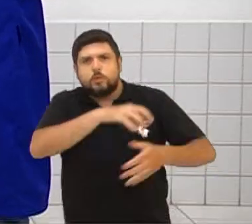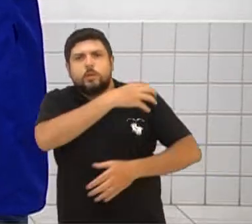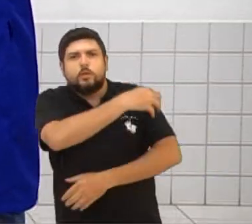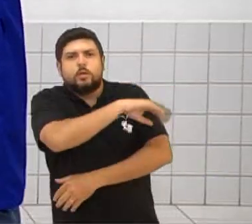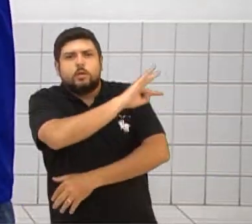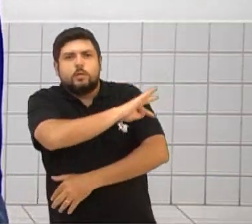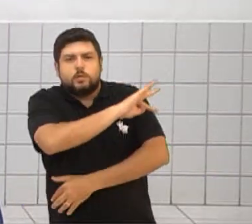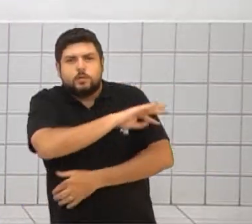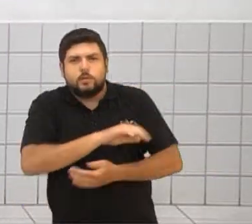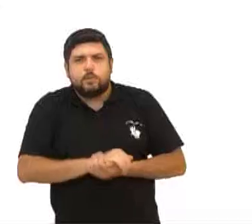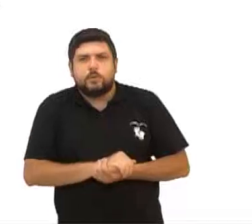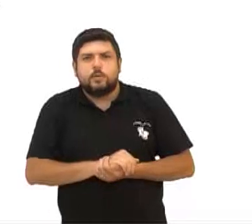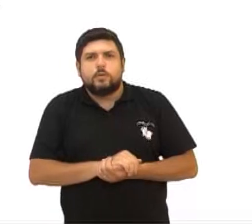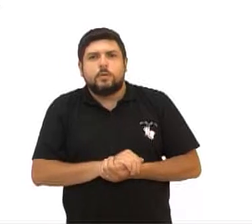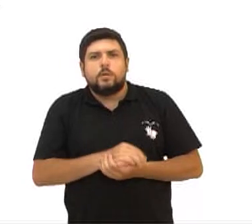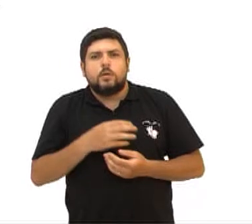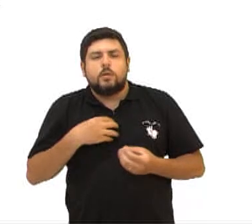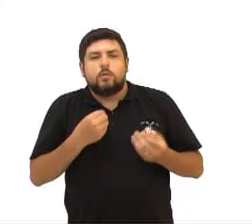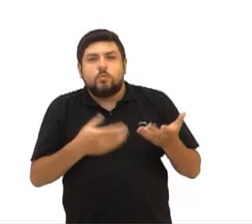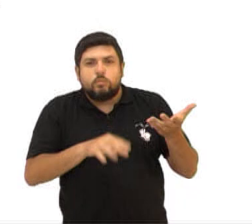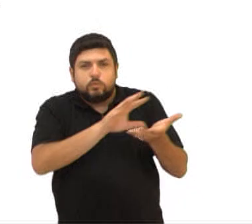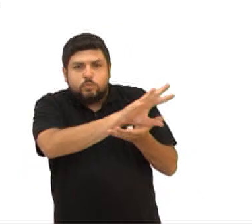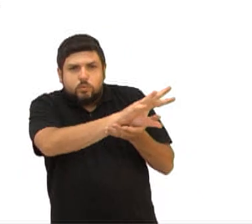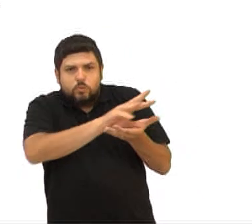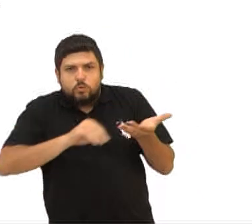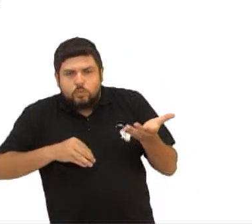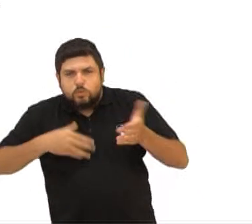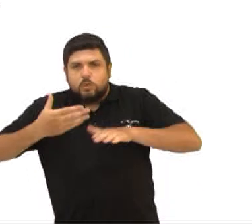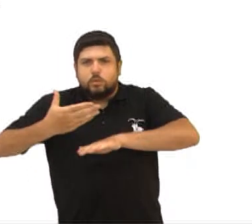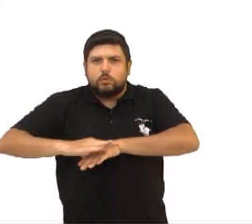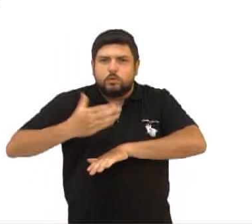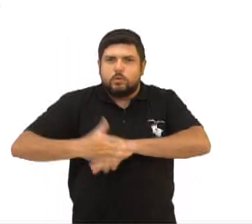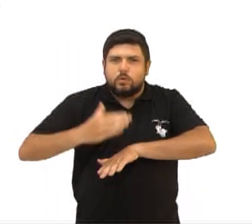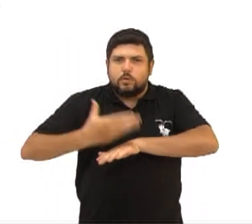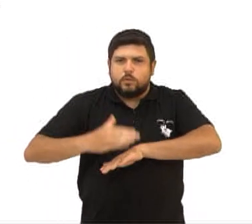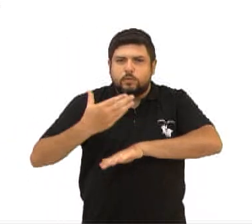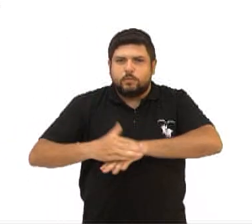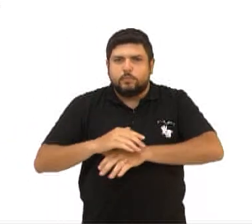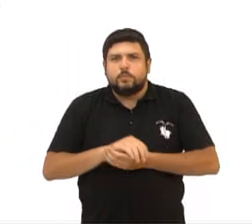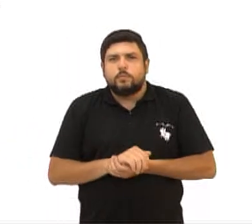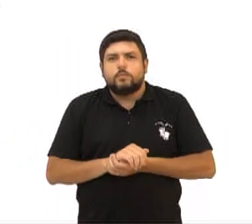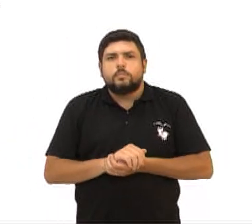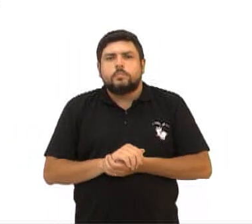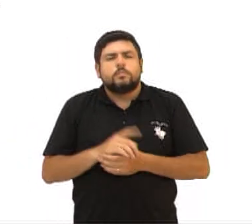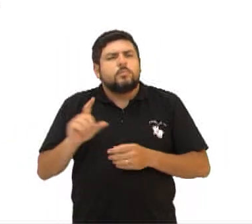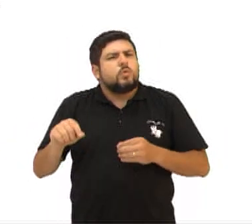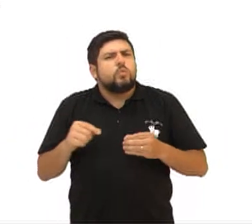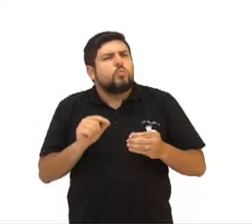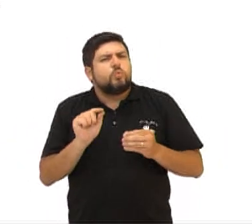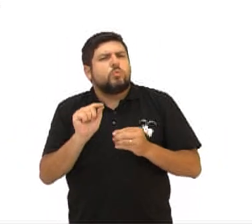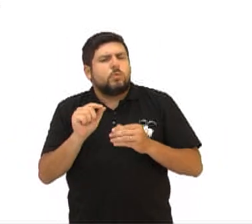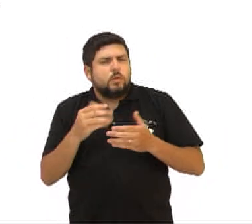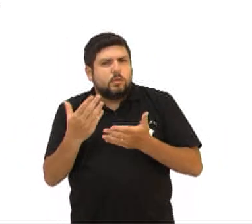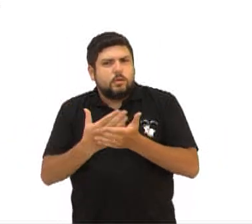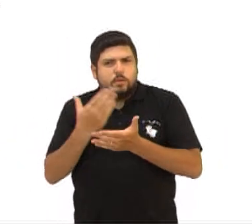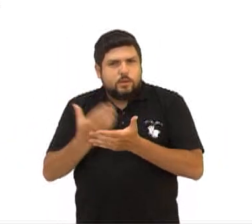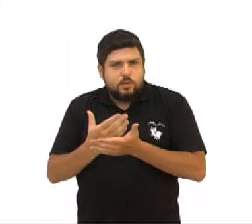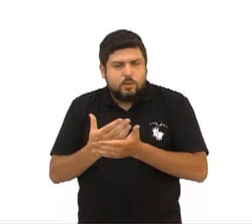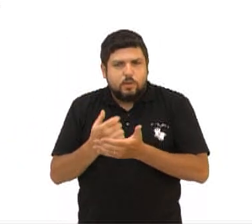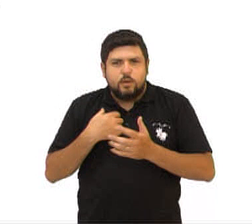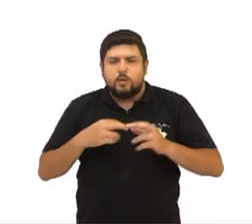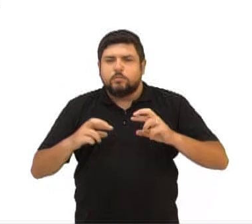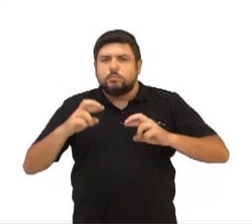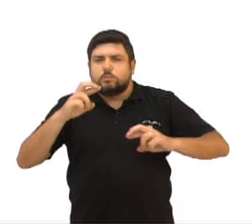Exatamente. Então, vamos lá, reprodutibilidade técnica. O que ele pretende com essa obra? Fazer a análise das